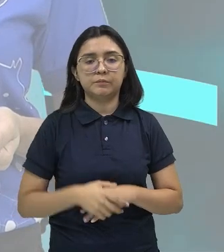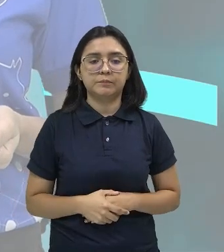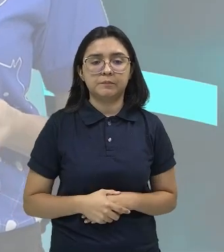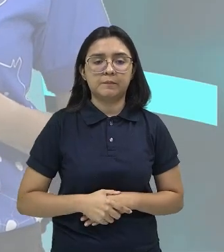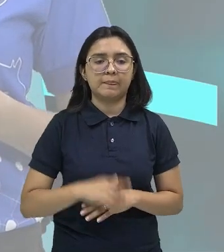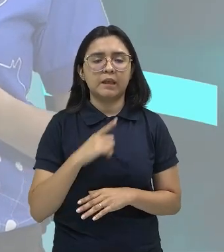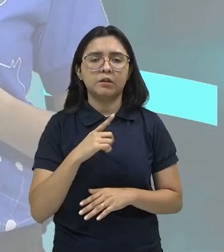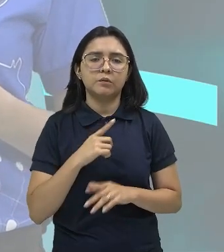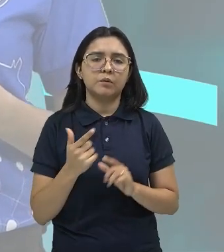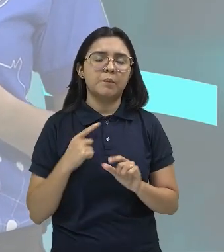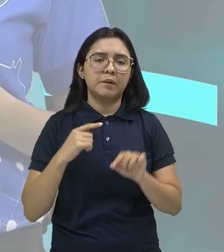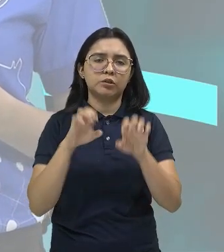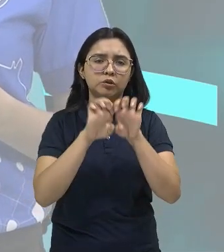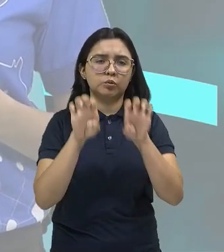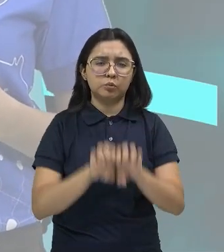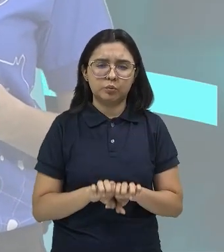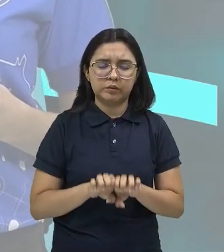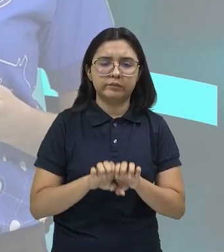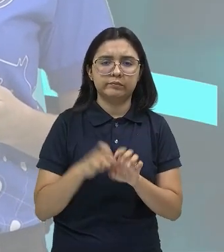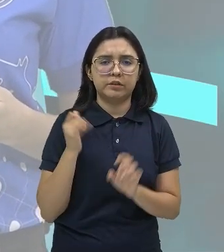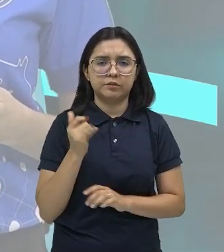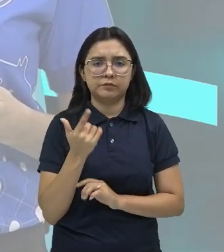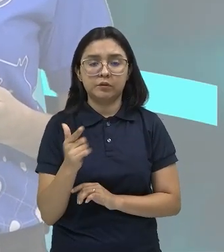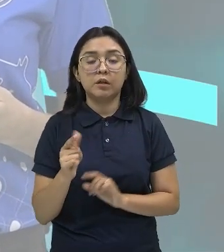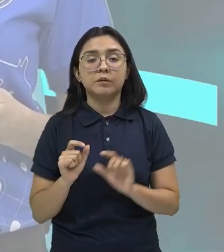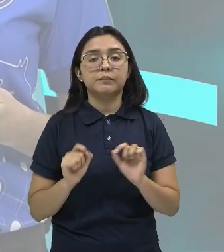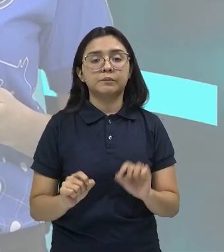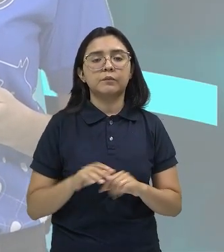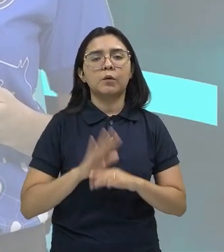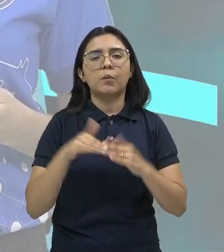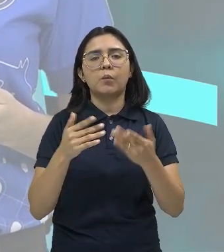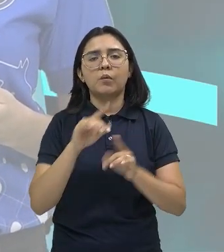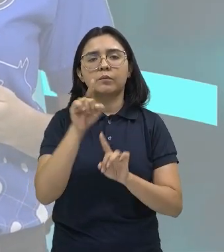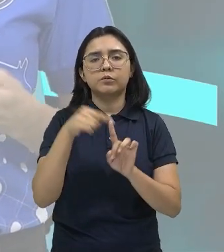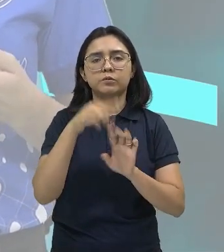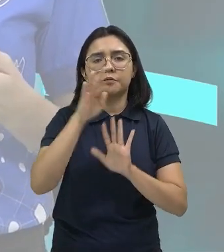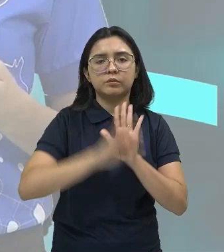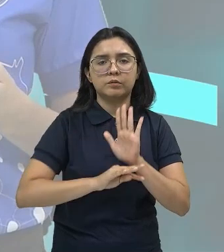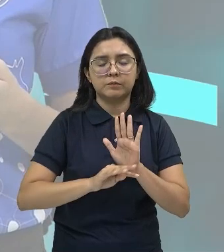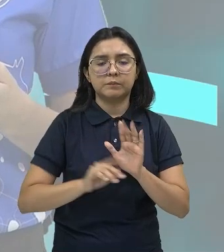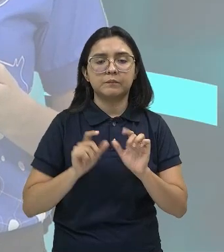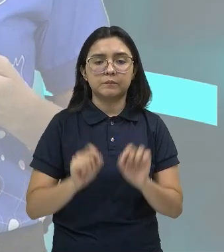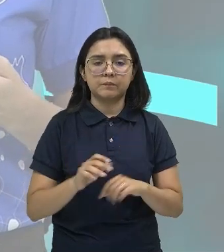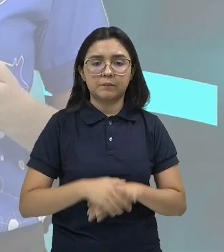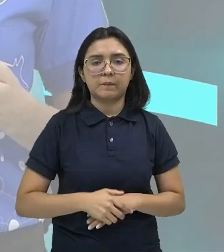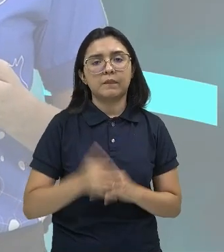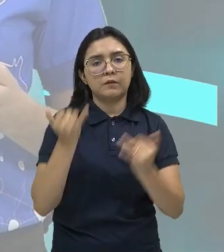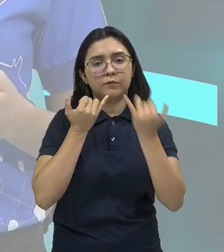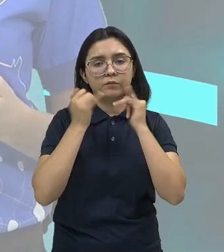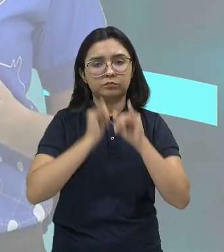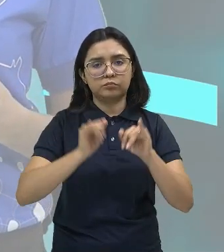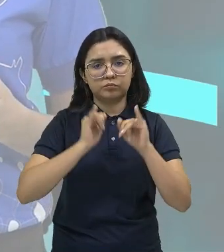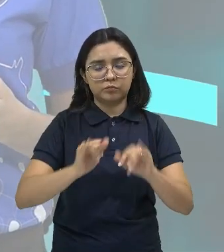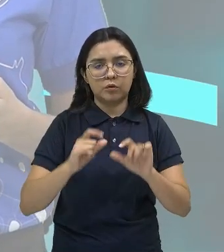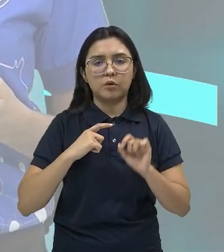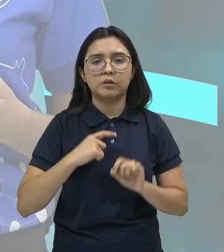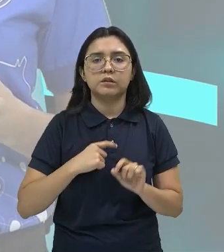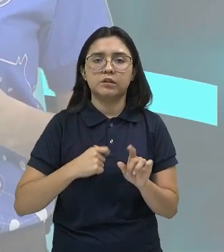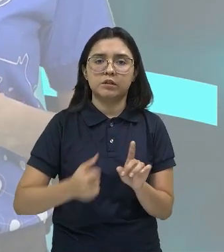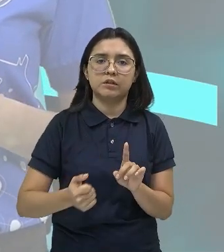uma estrutura narrativa. Qual é a função dele? Informar ou